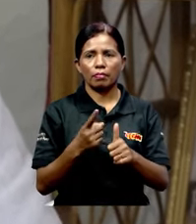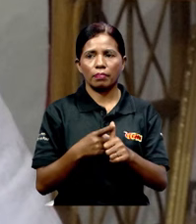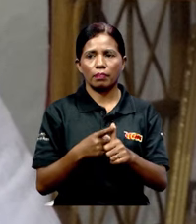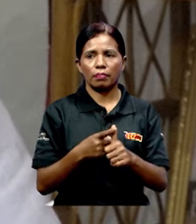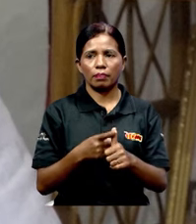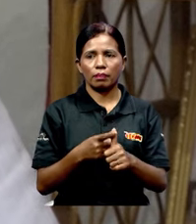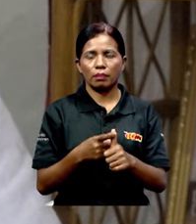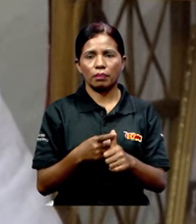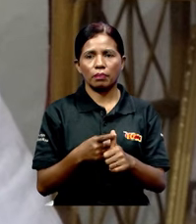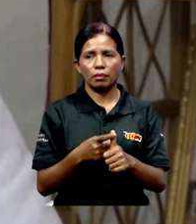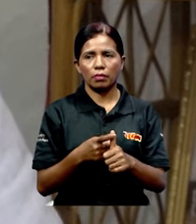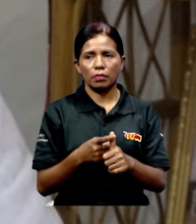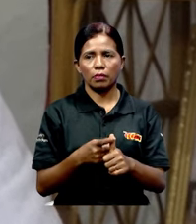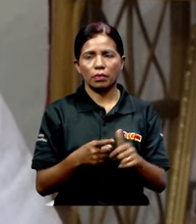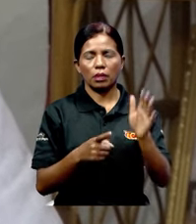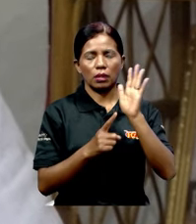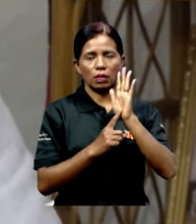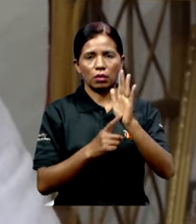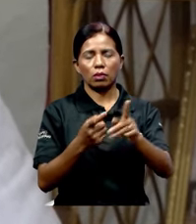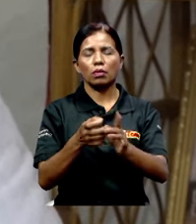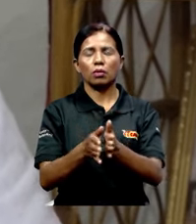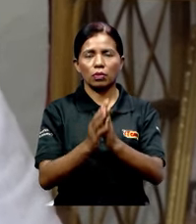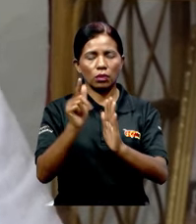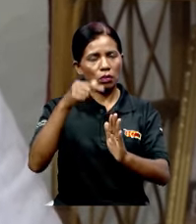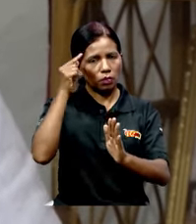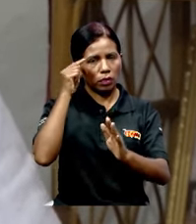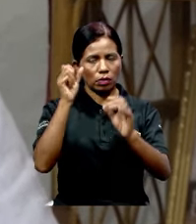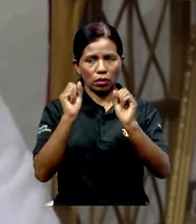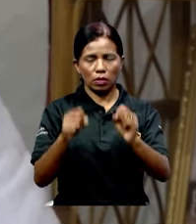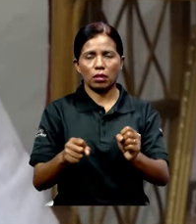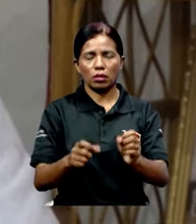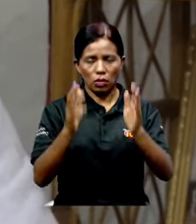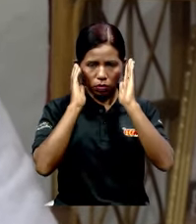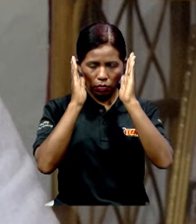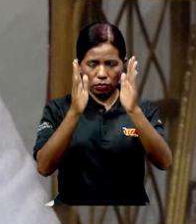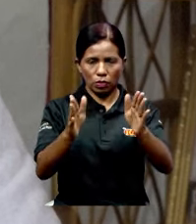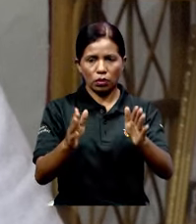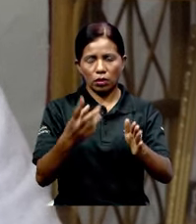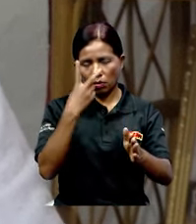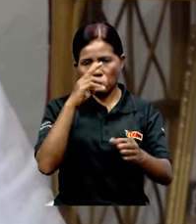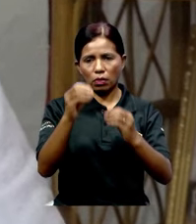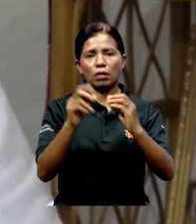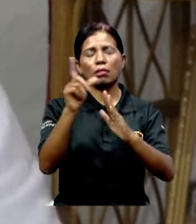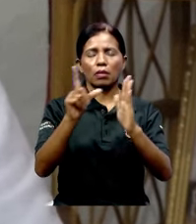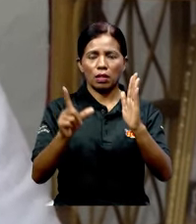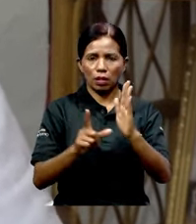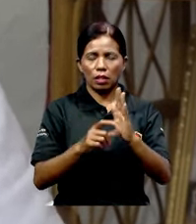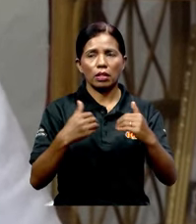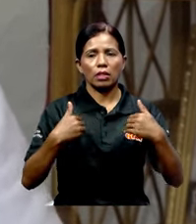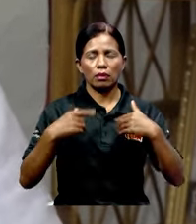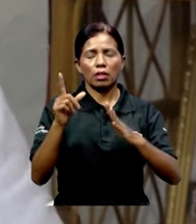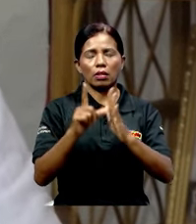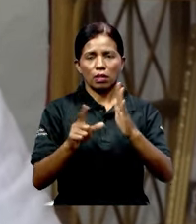Tane, rigor, russo, o governo tem que ser consistente no rigor e aplicação da lei. Se a lei ona, tem se